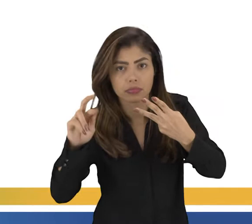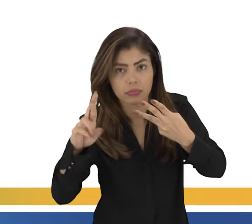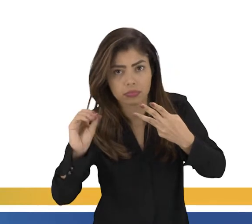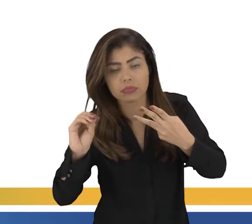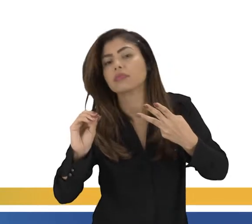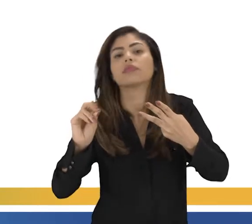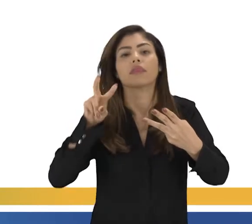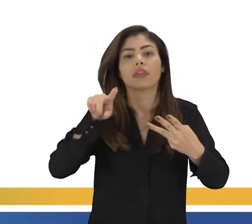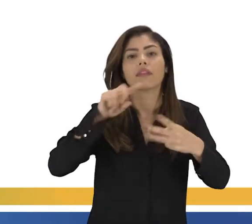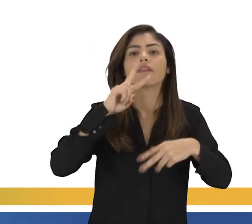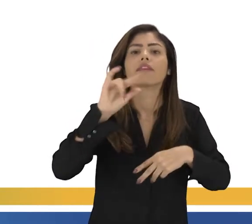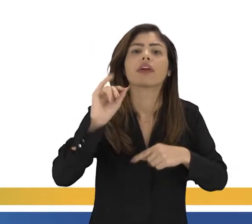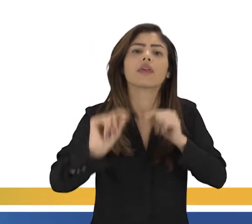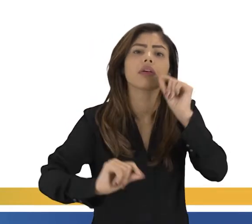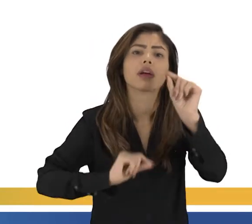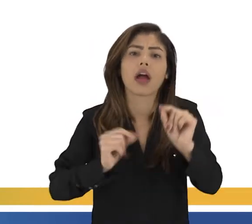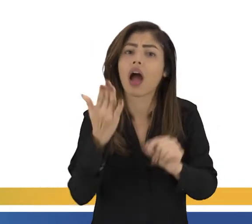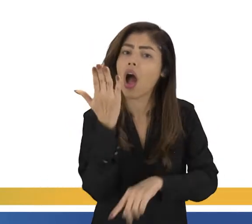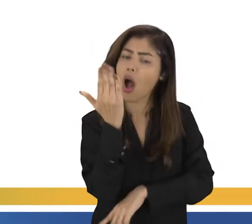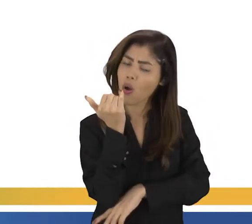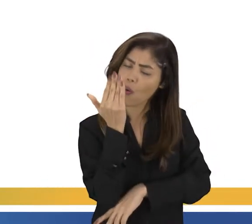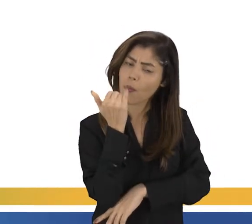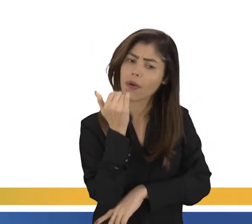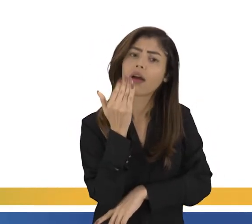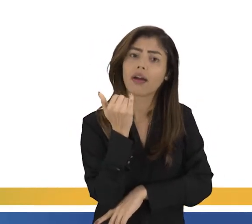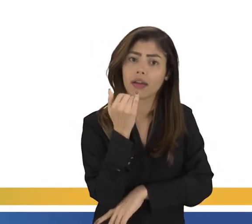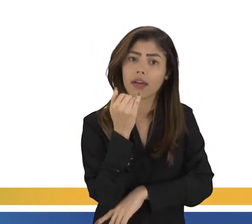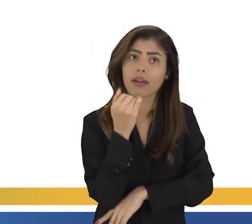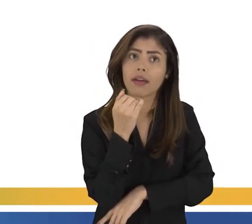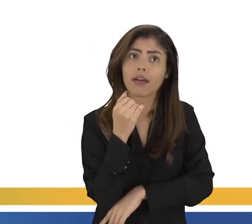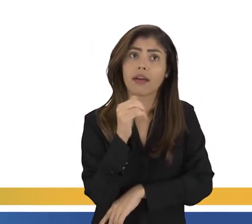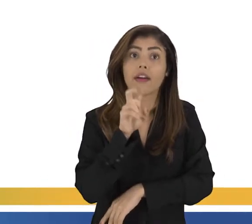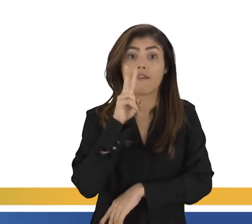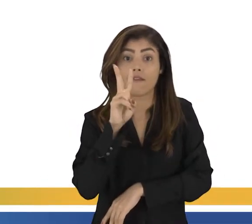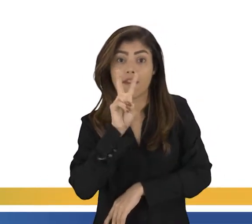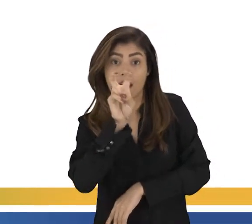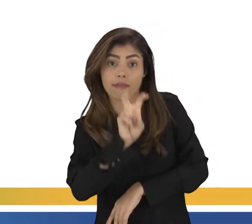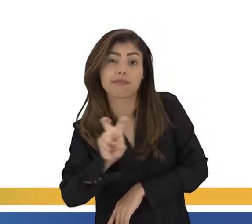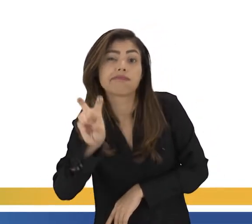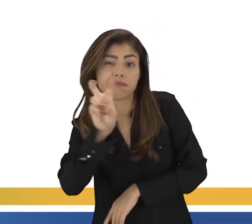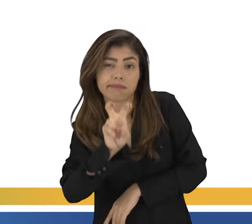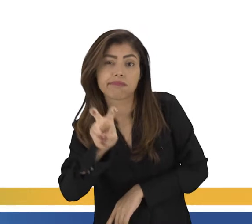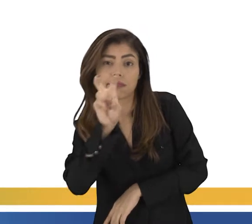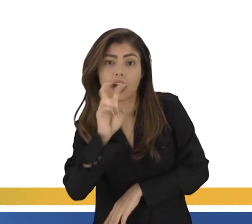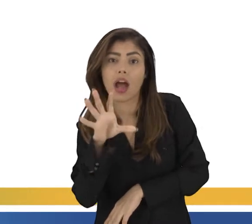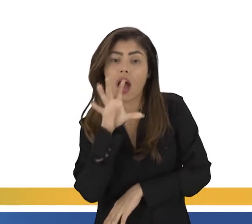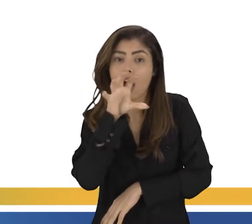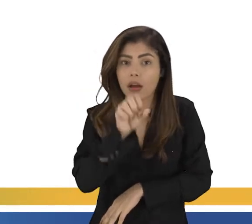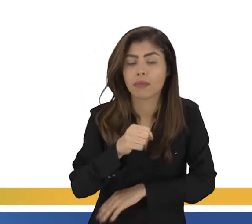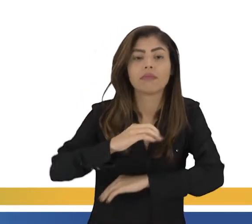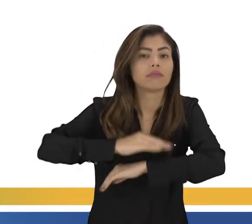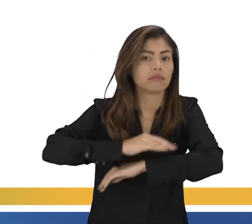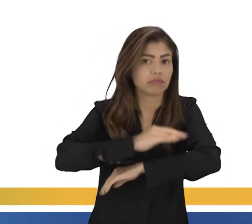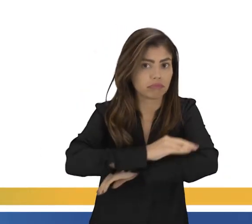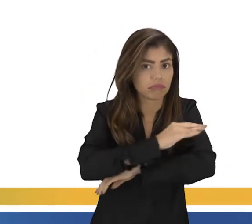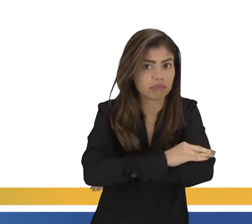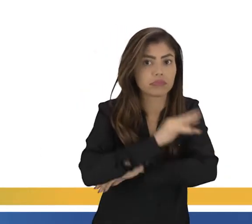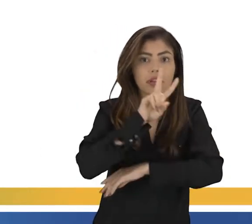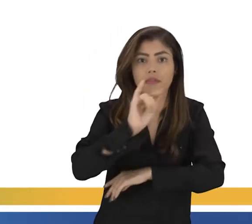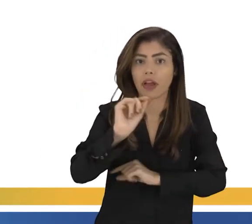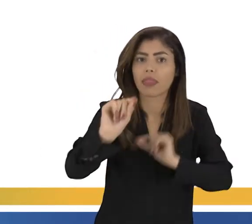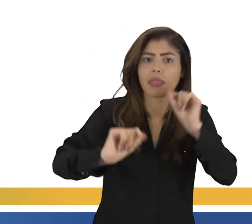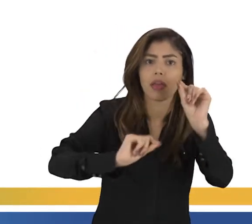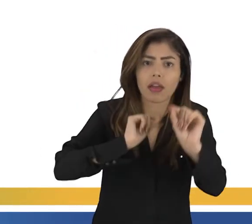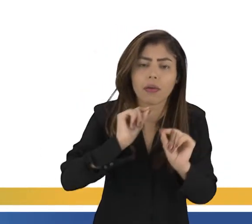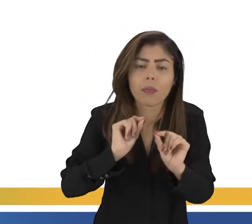né, a se alimentar da sua presa, ali no caso a rã, certo? Então ele, tá, em